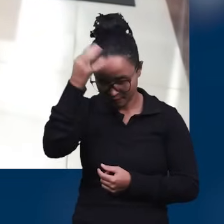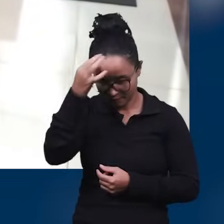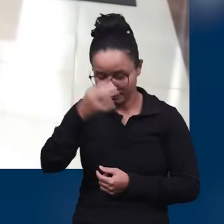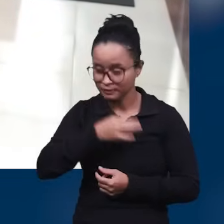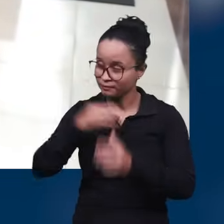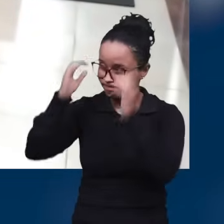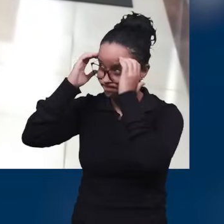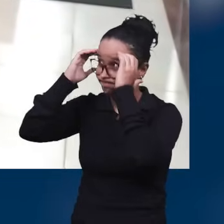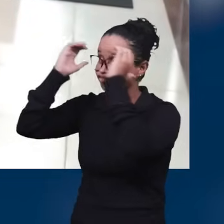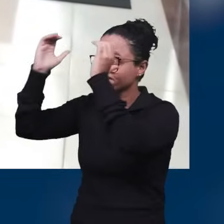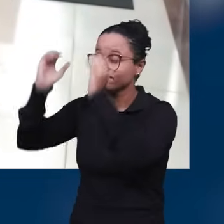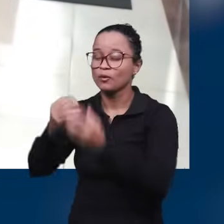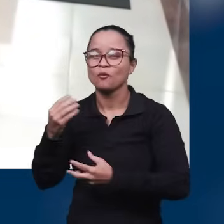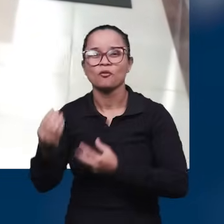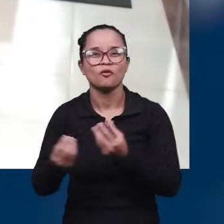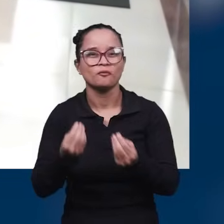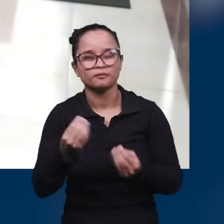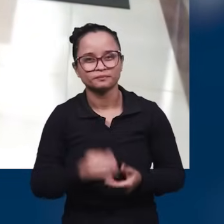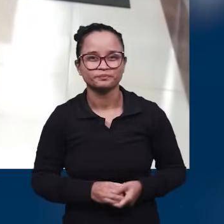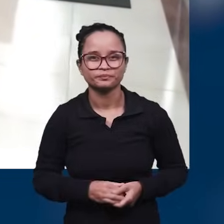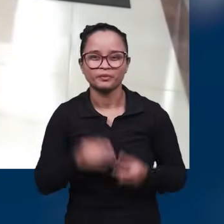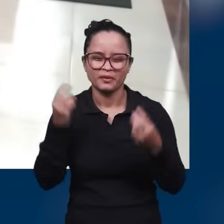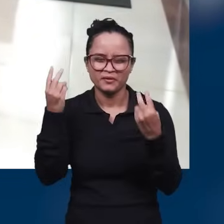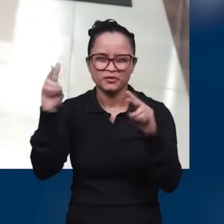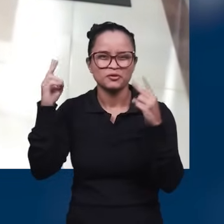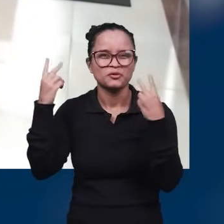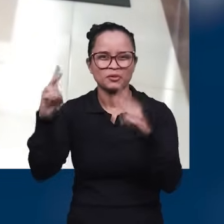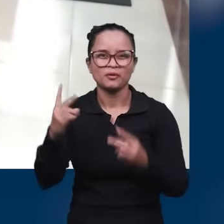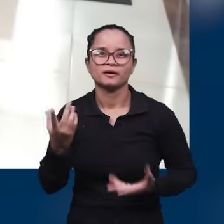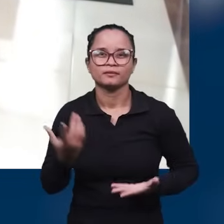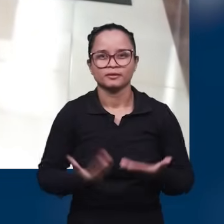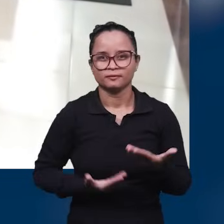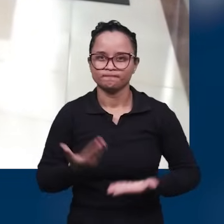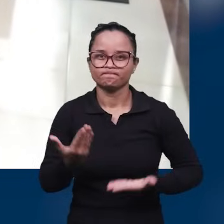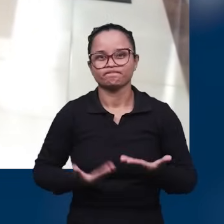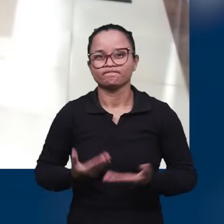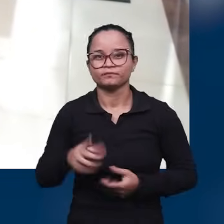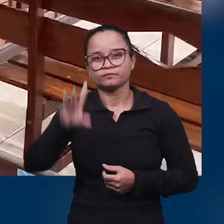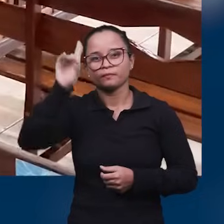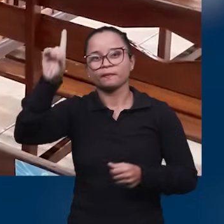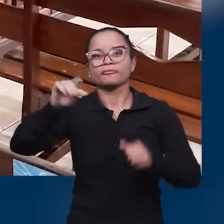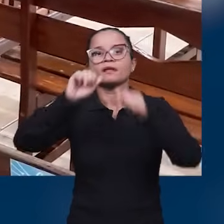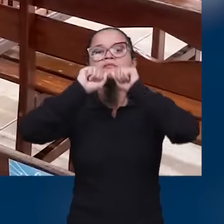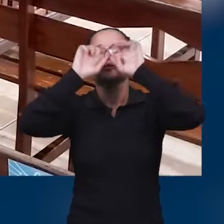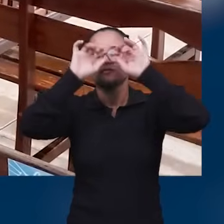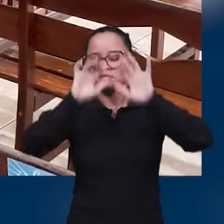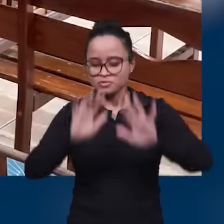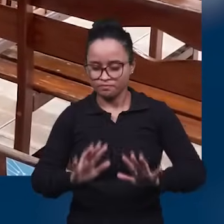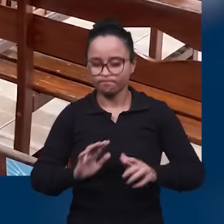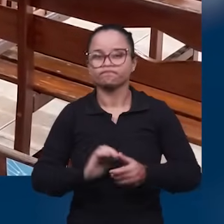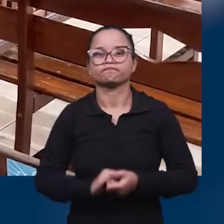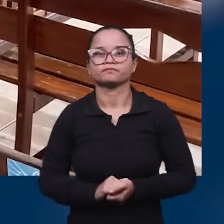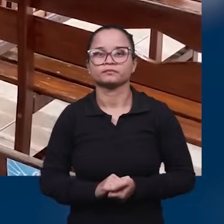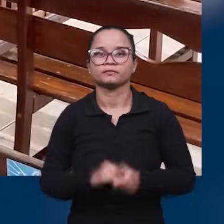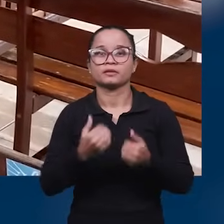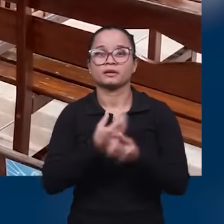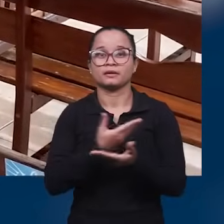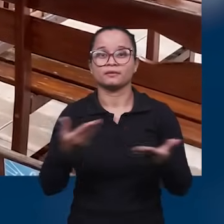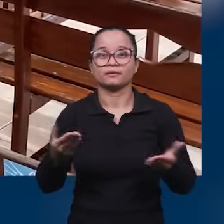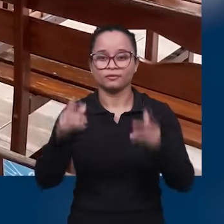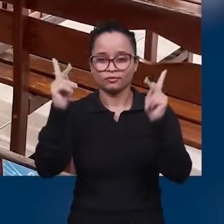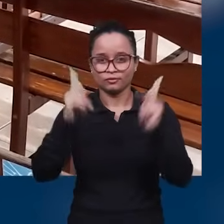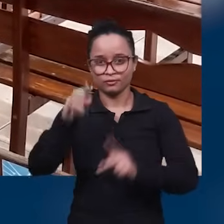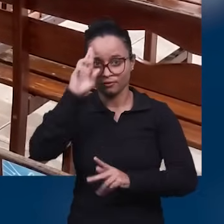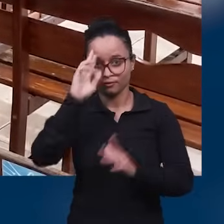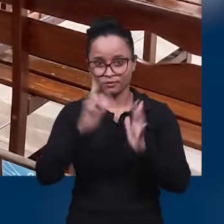E que Deus ele nos abençoe e a todos a paz do Senhor Jesus. Paz do Senhor Jesus, que pastor Antonino,